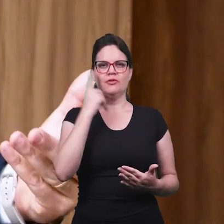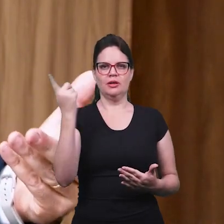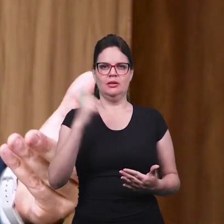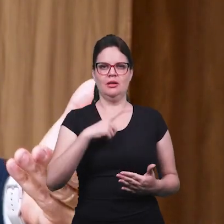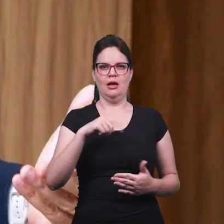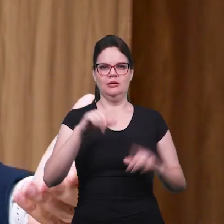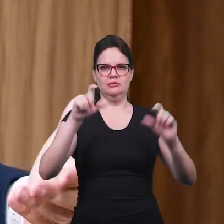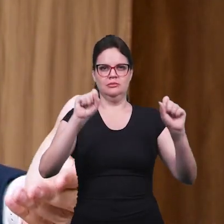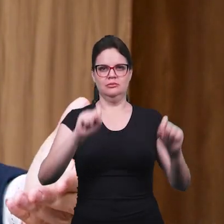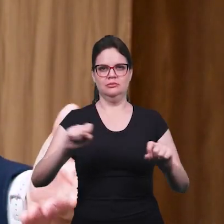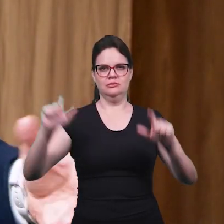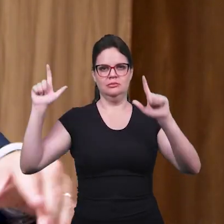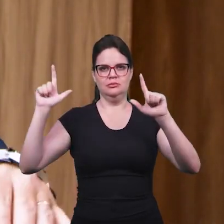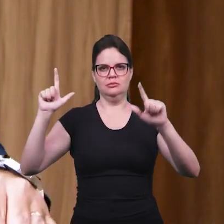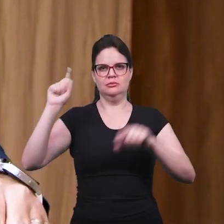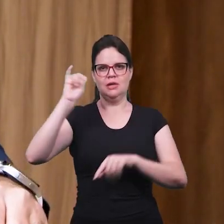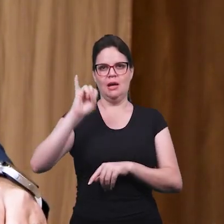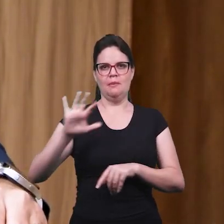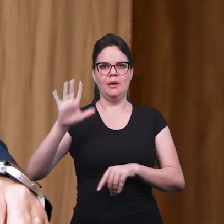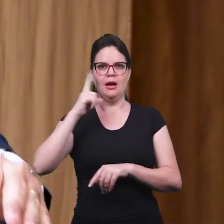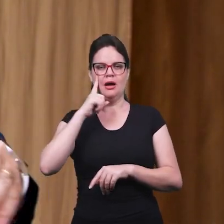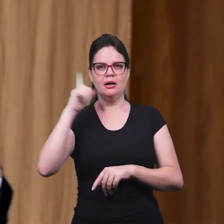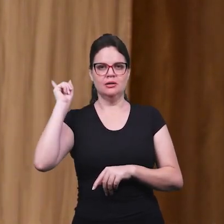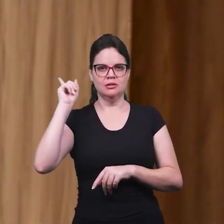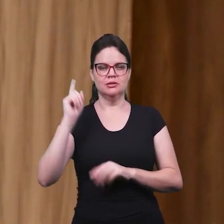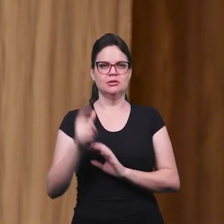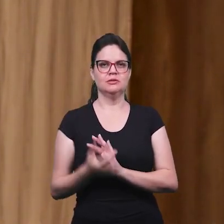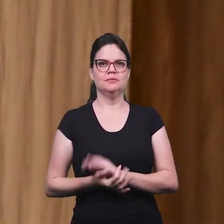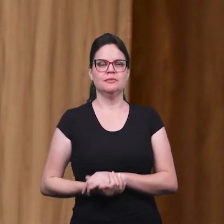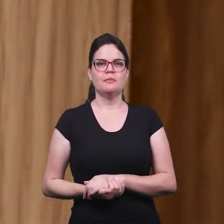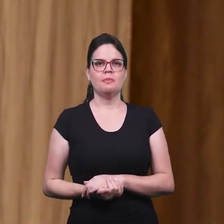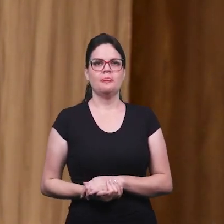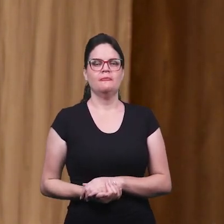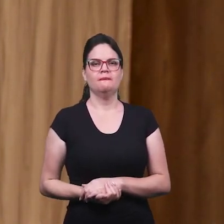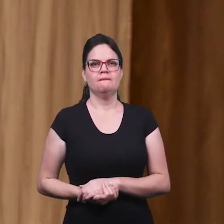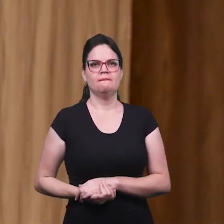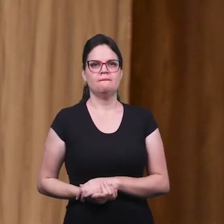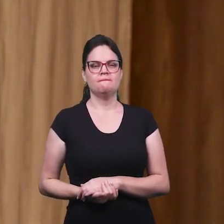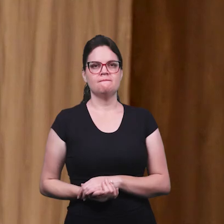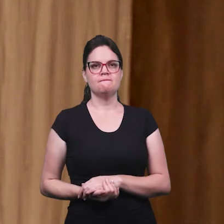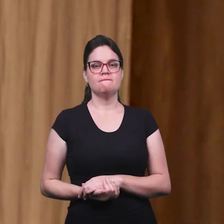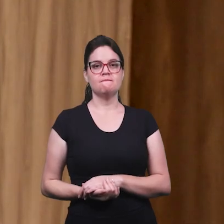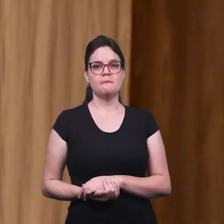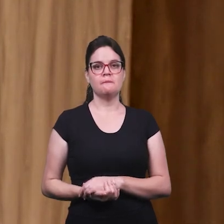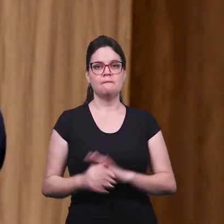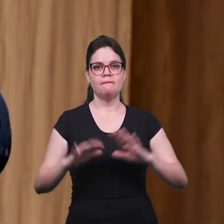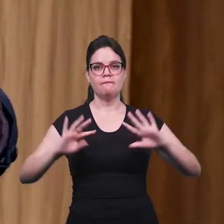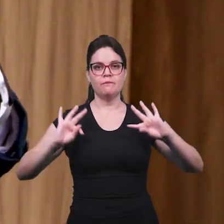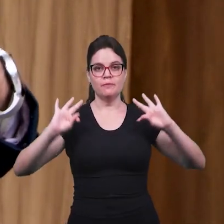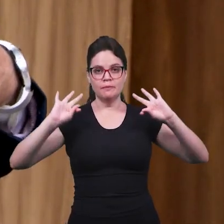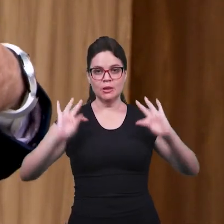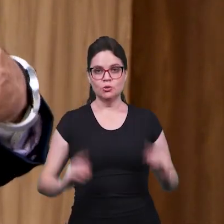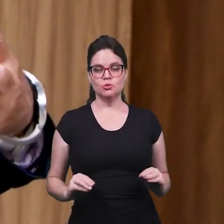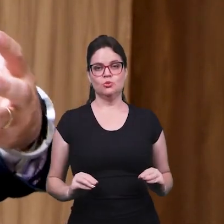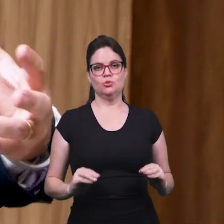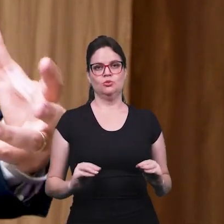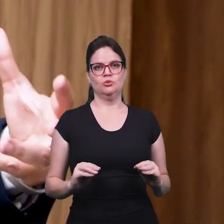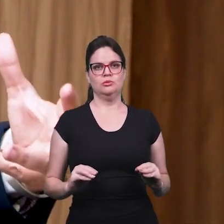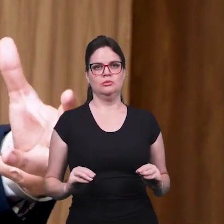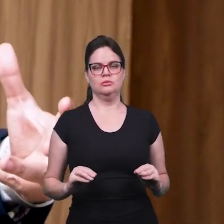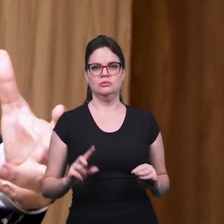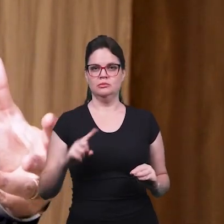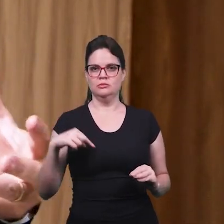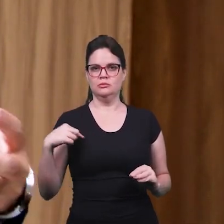né, mostrar a todos que assistem, ou seja, tudo aquilo que nós vemos como